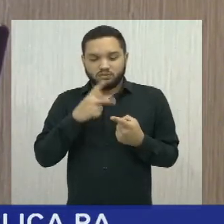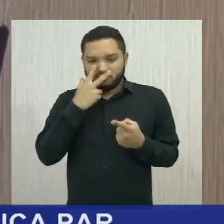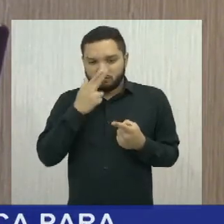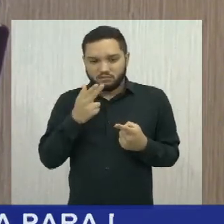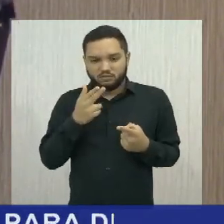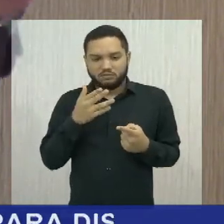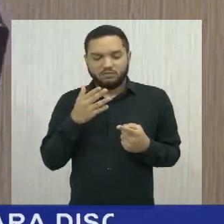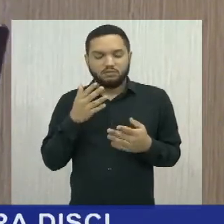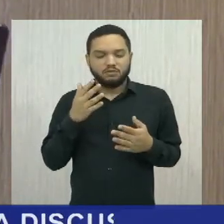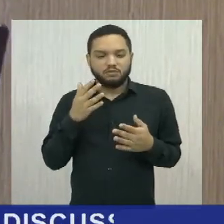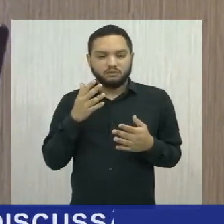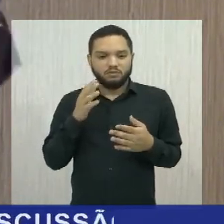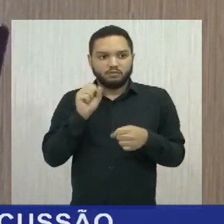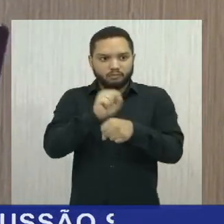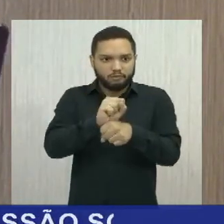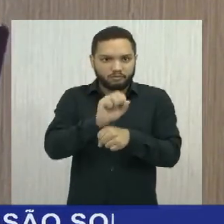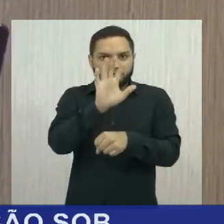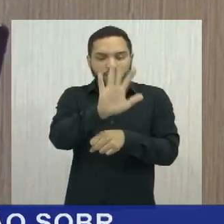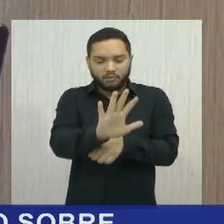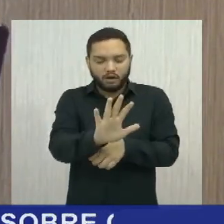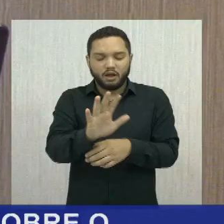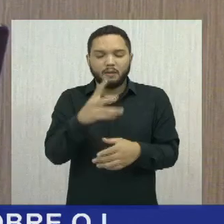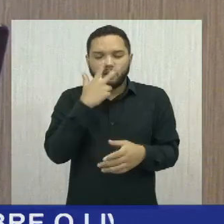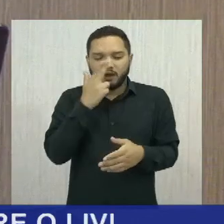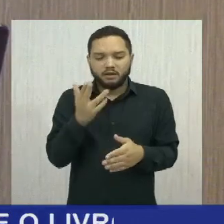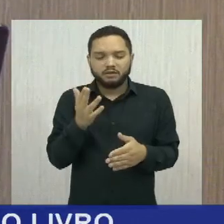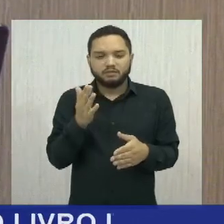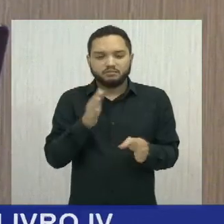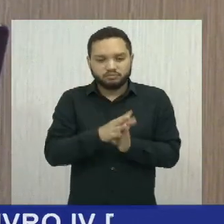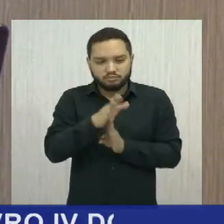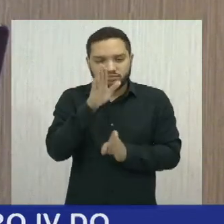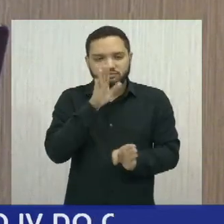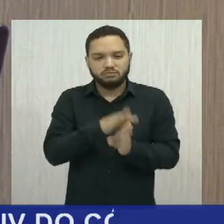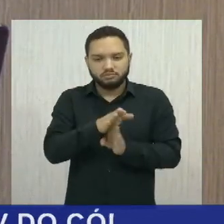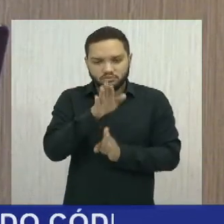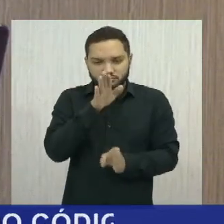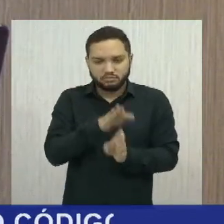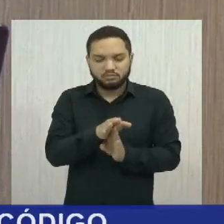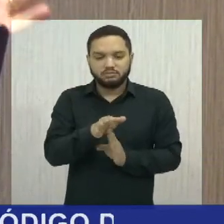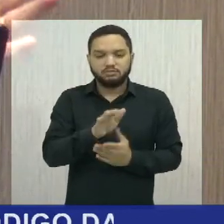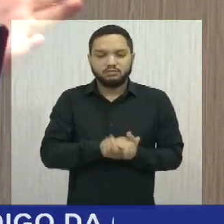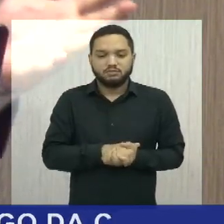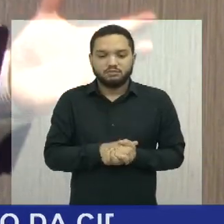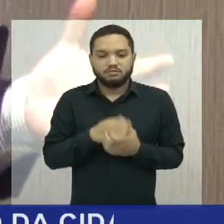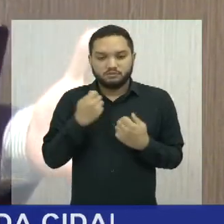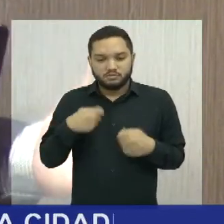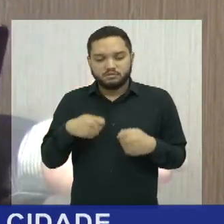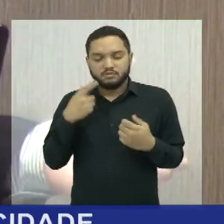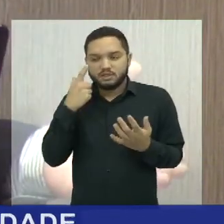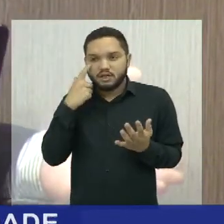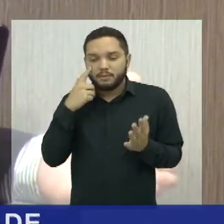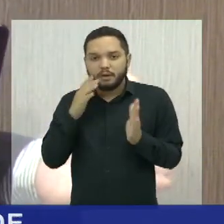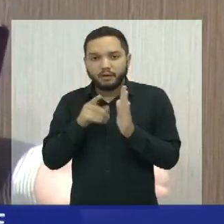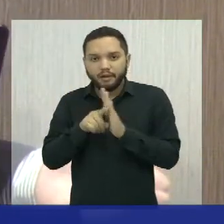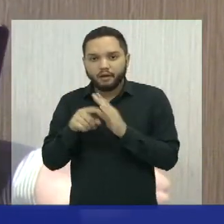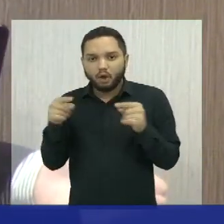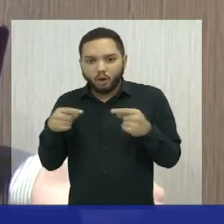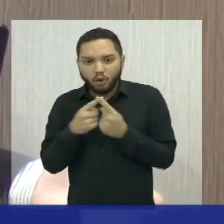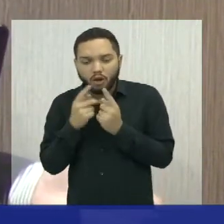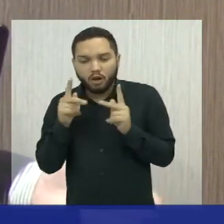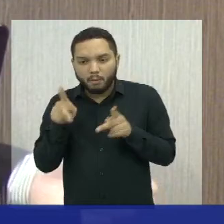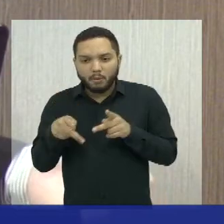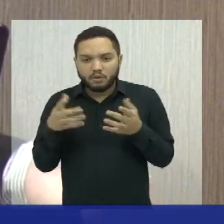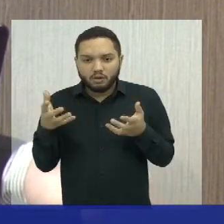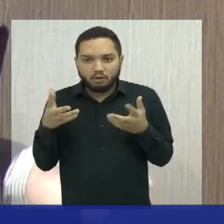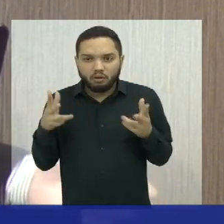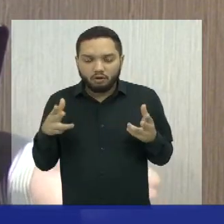dizendo, espera aí, tu está querendo isso, mas calma, vamos ver se é isso que a população quer. Por exemplo, o prefeito,